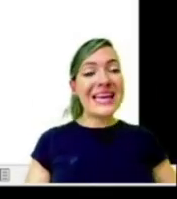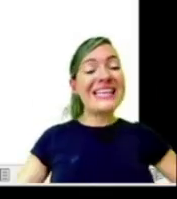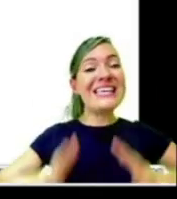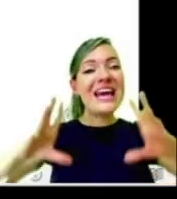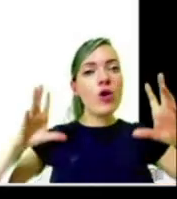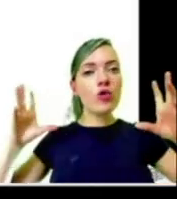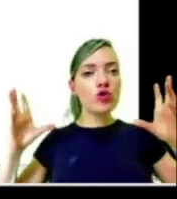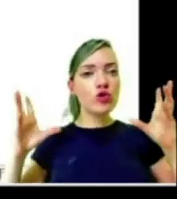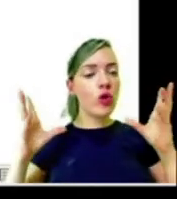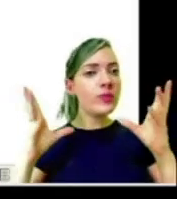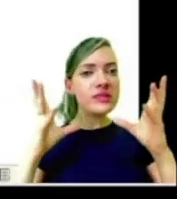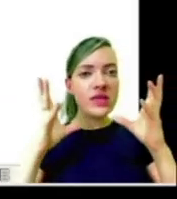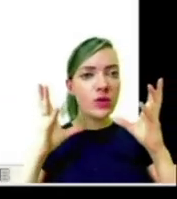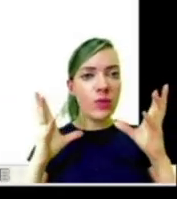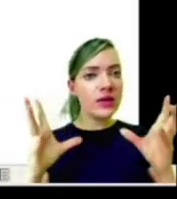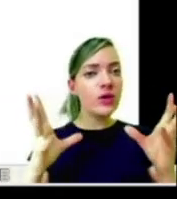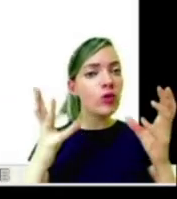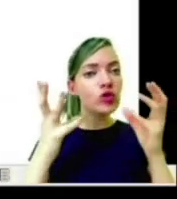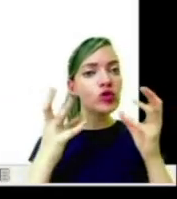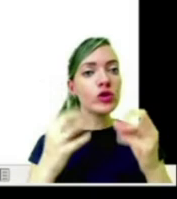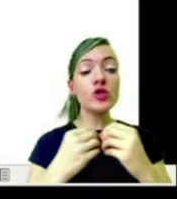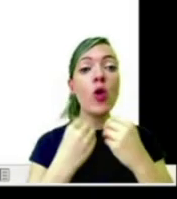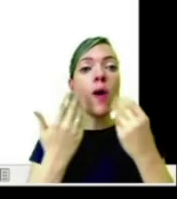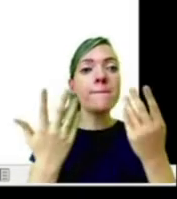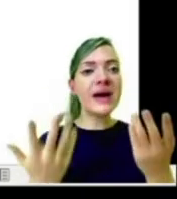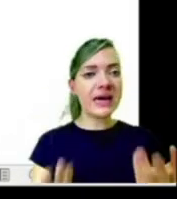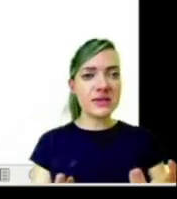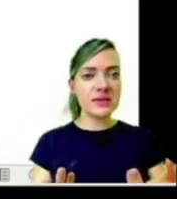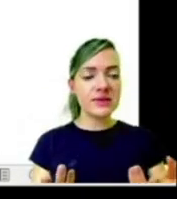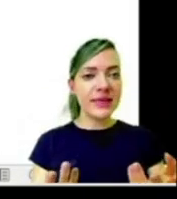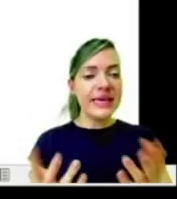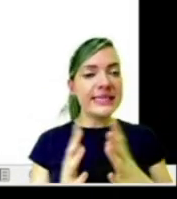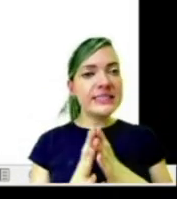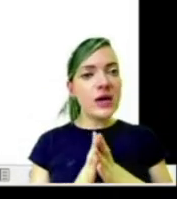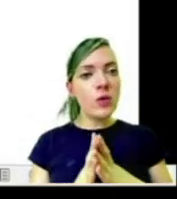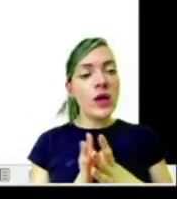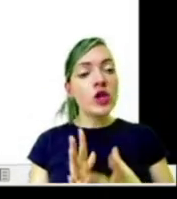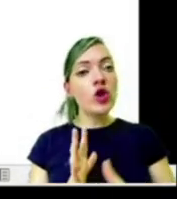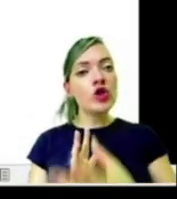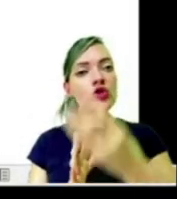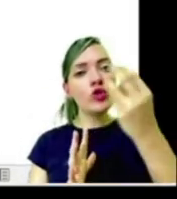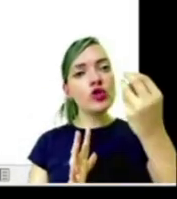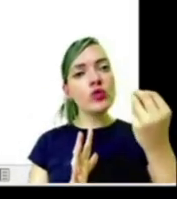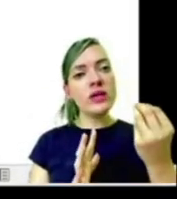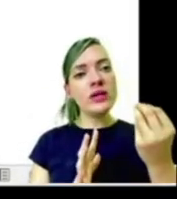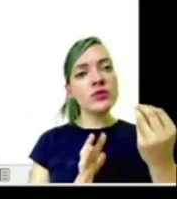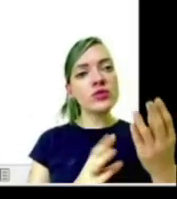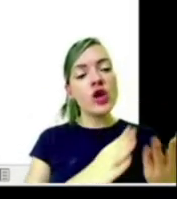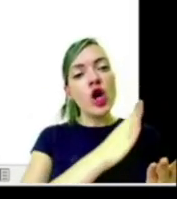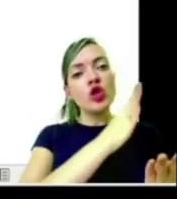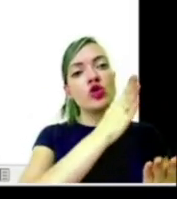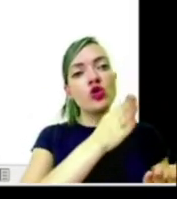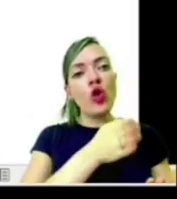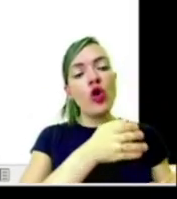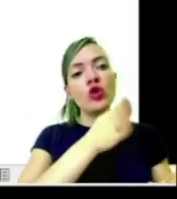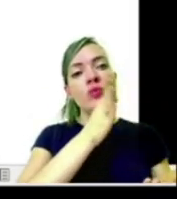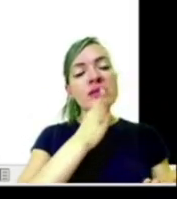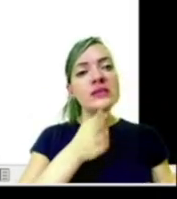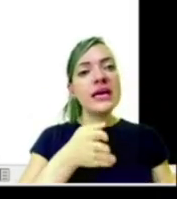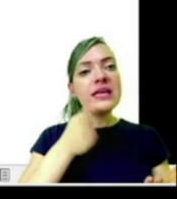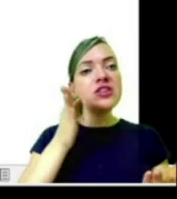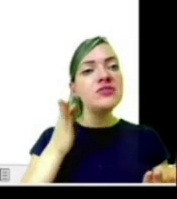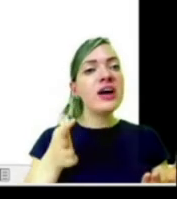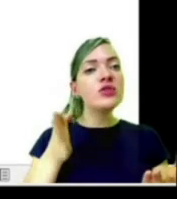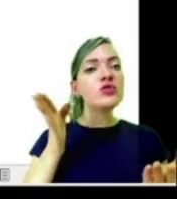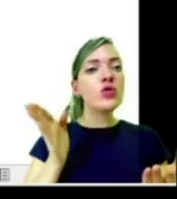consumidores. Ninguém consome ser humano em condições normais. Então, nós consumimos toda